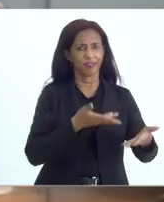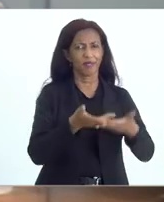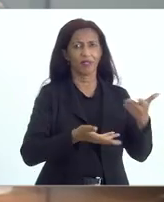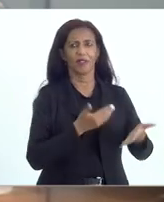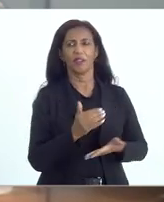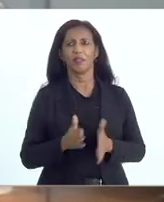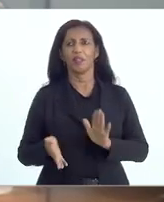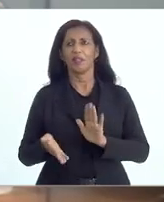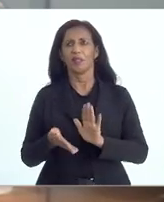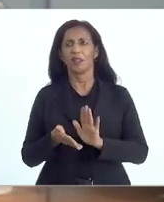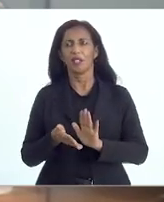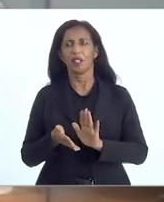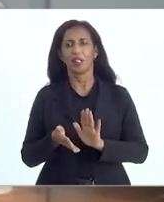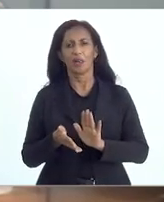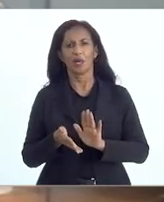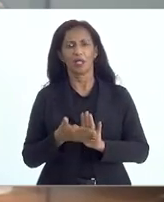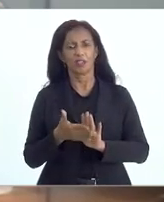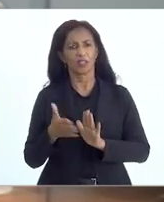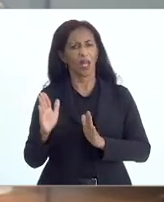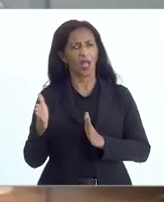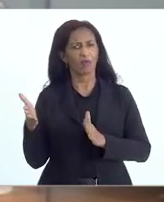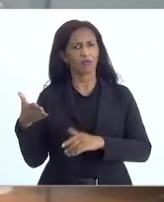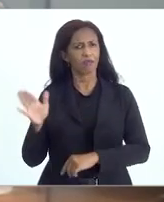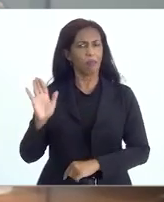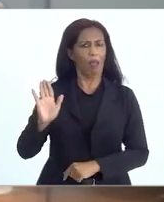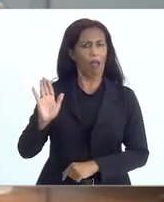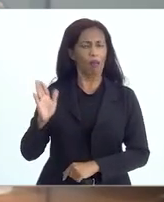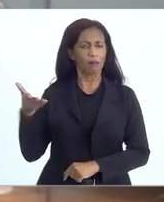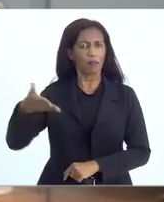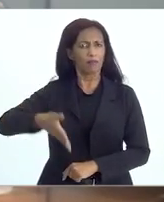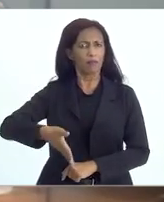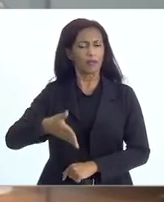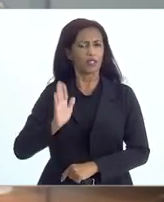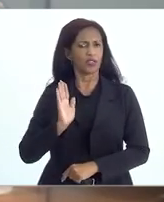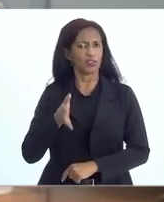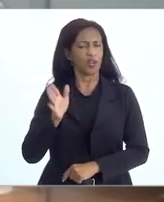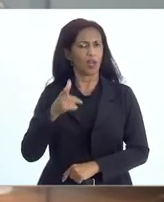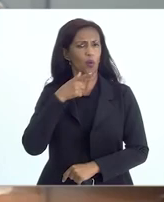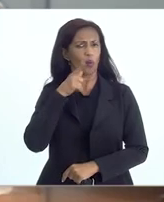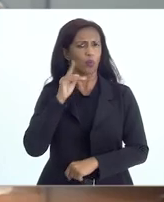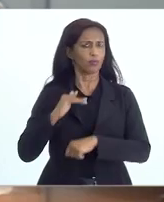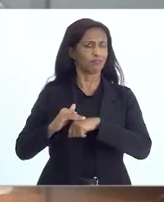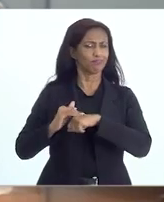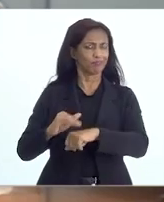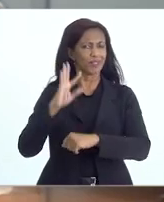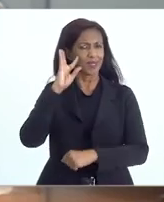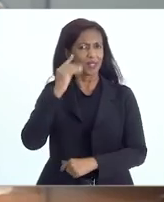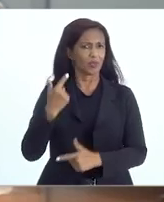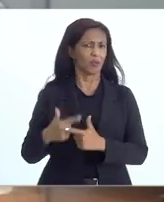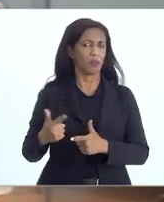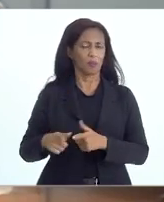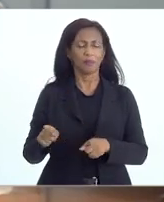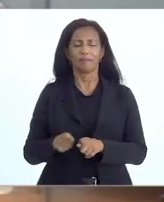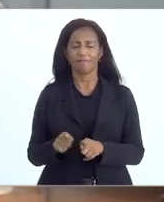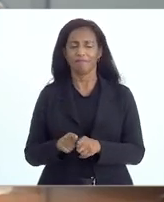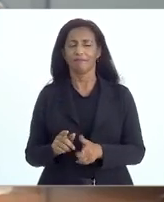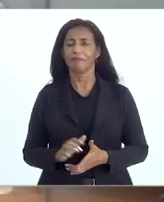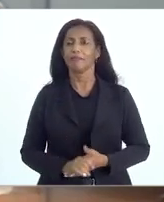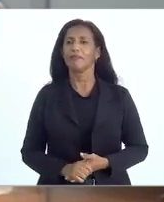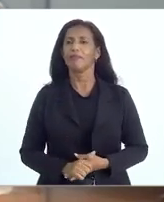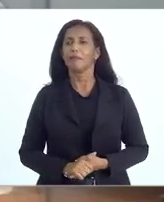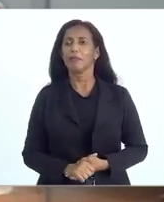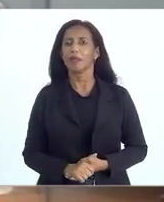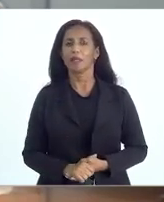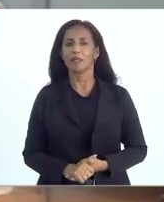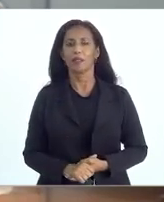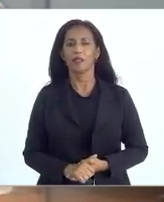candidatos estão sempre cordões conta de uma comissão aqui tratando eu acho que a gente precisa enfrentar e dá uma solução definitiva e